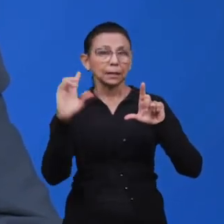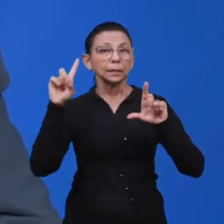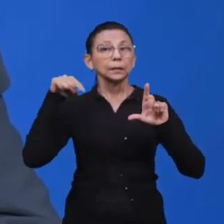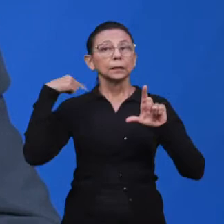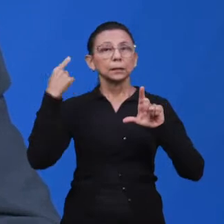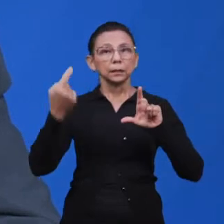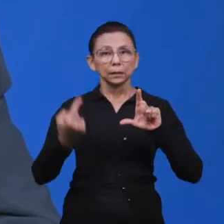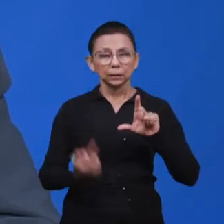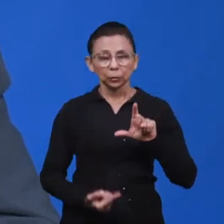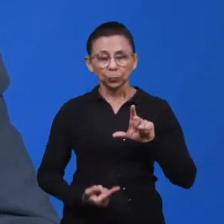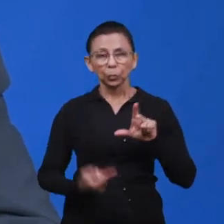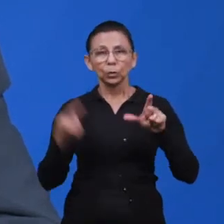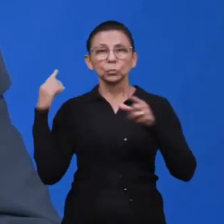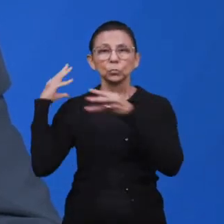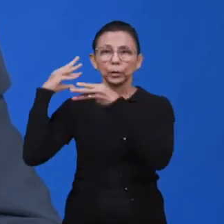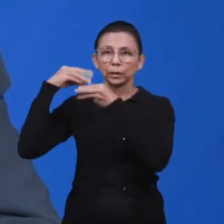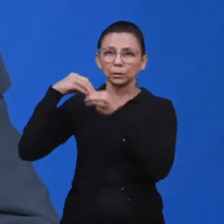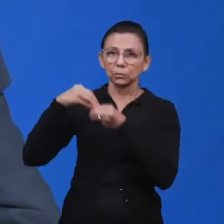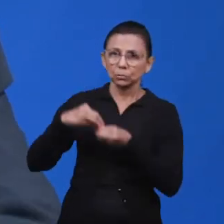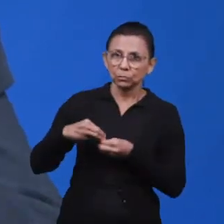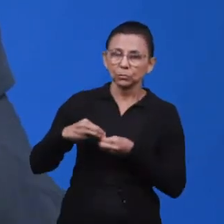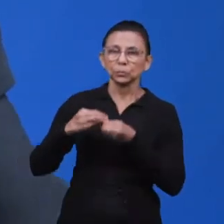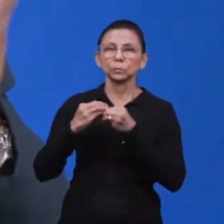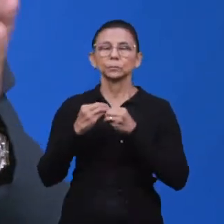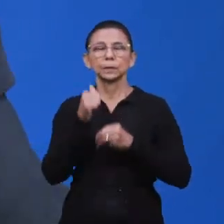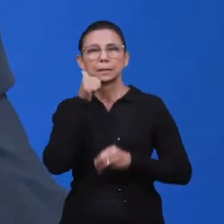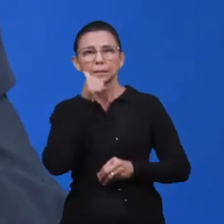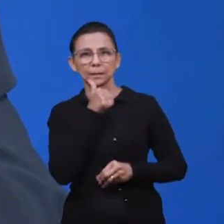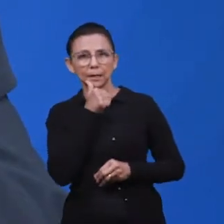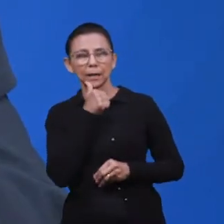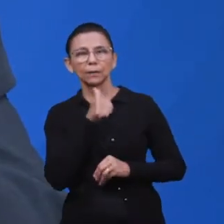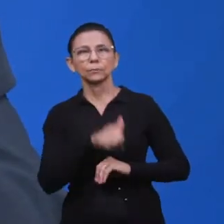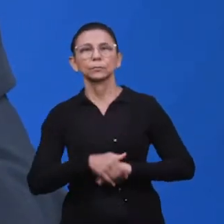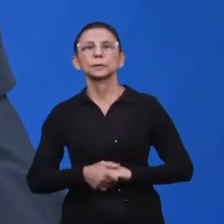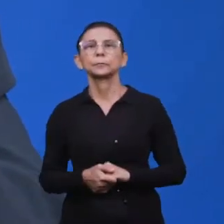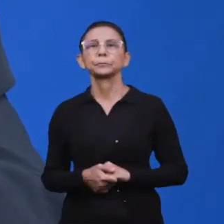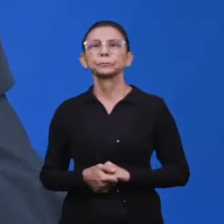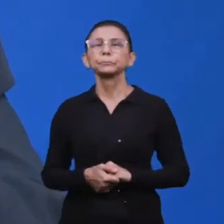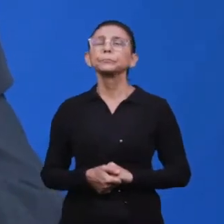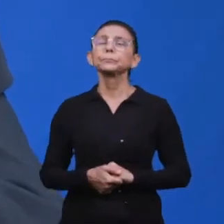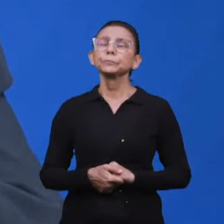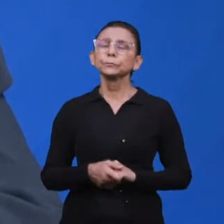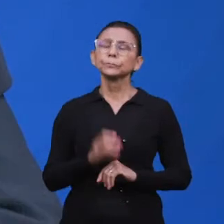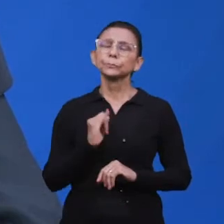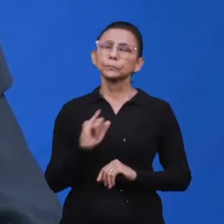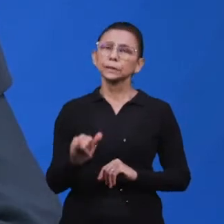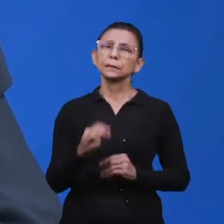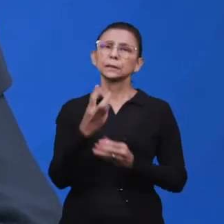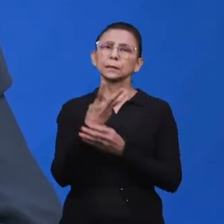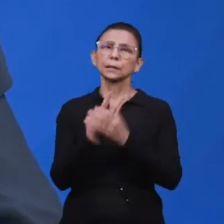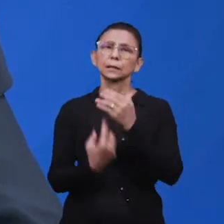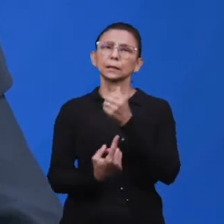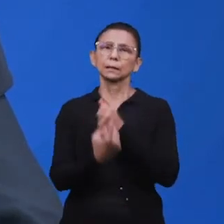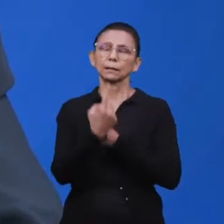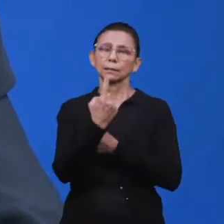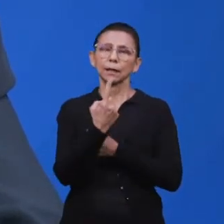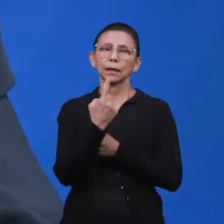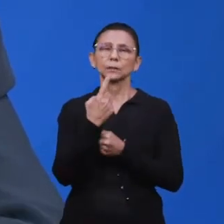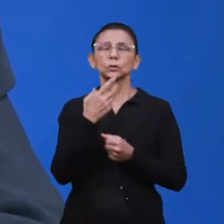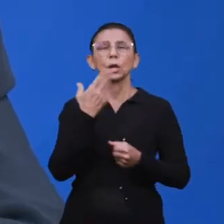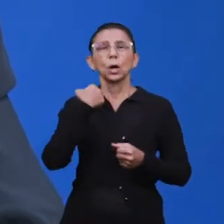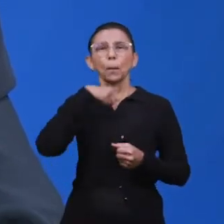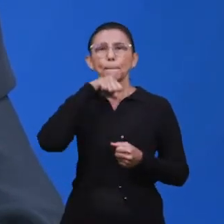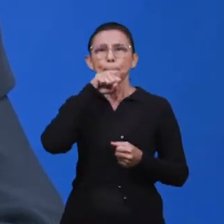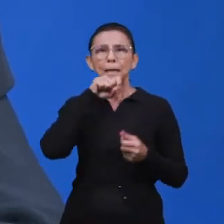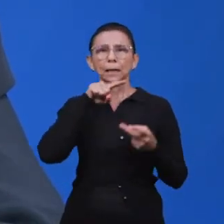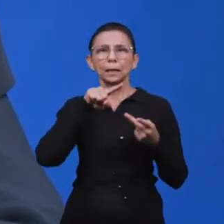o comentário da irmã, onde ali se apresenta realmente, irmã, a pessoa da Trindade ali, né? O Pai ali, e